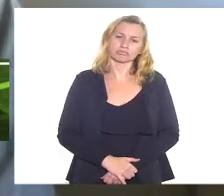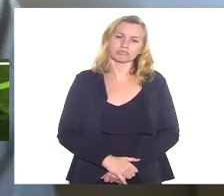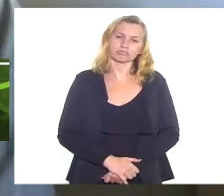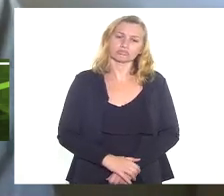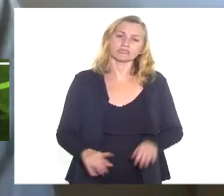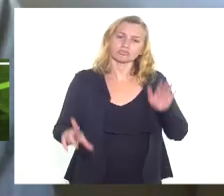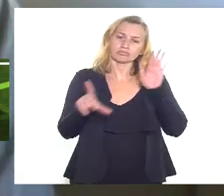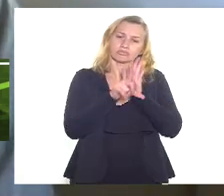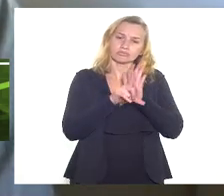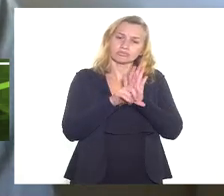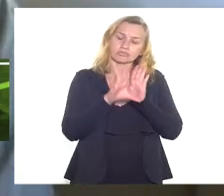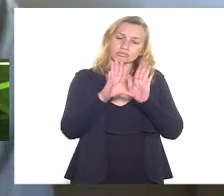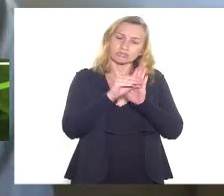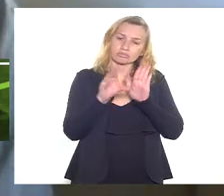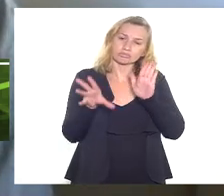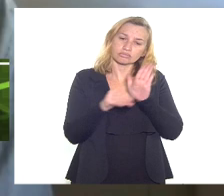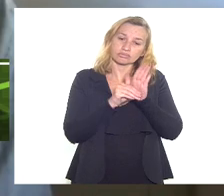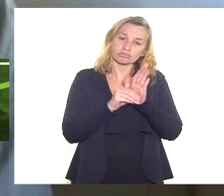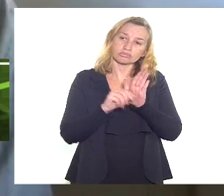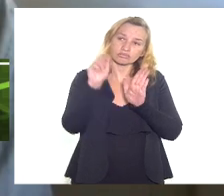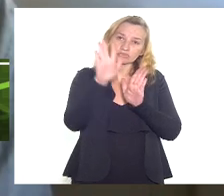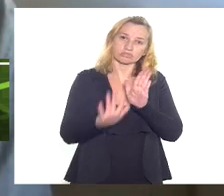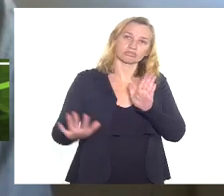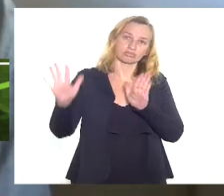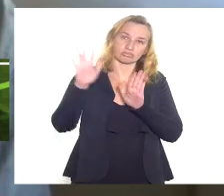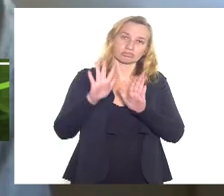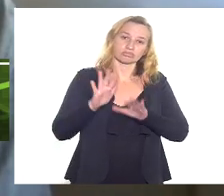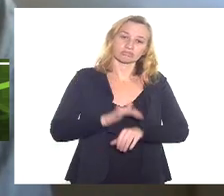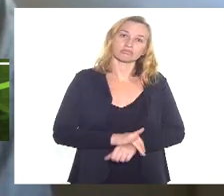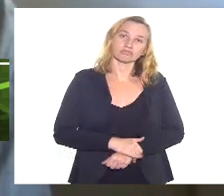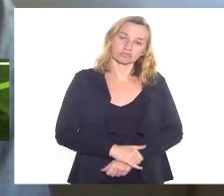uma lei de conteúdo nacional.